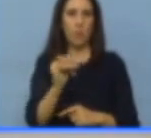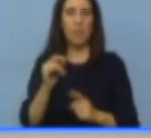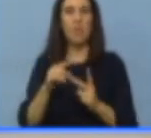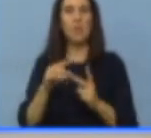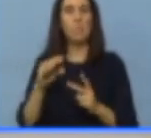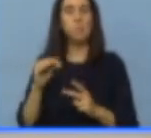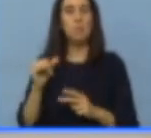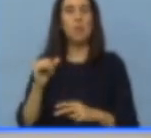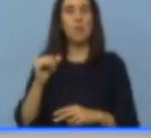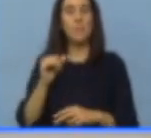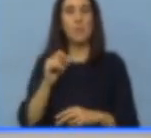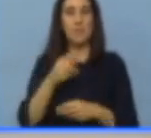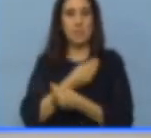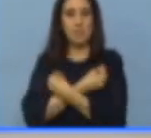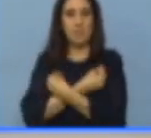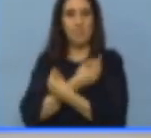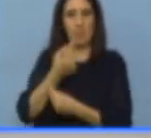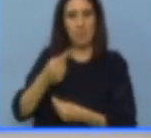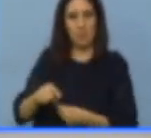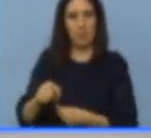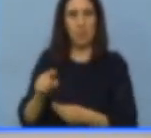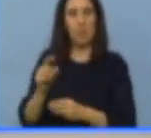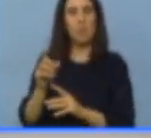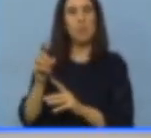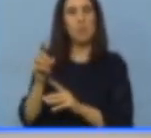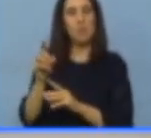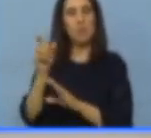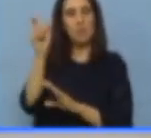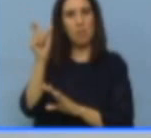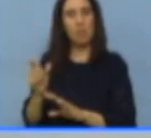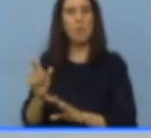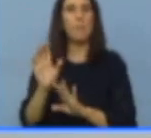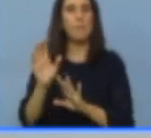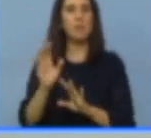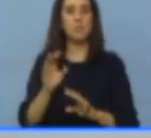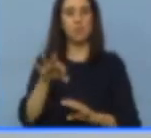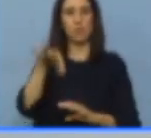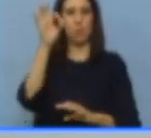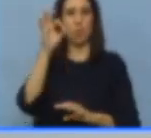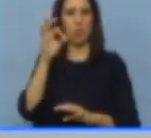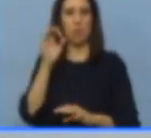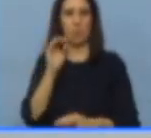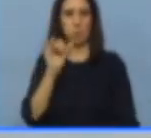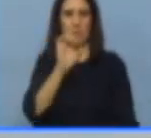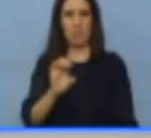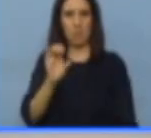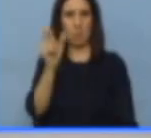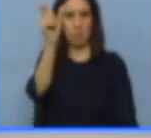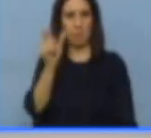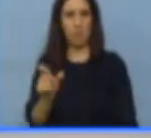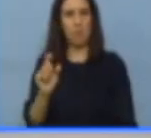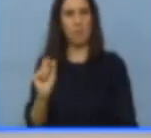todos africanos. E depois, o gesto maior foi escolhermos o Patas Faye Tadesse, da Etiópia, como o